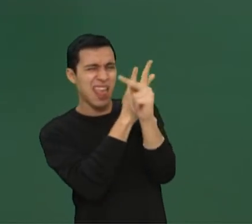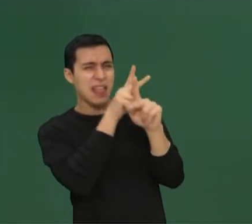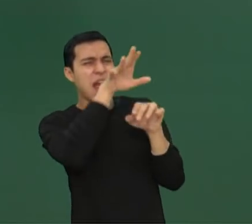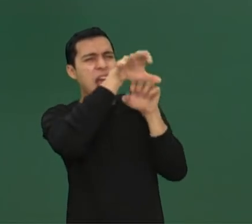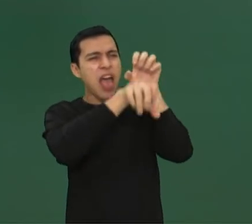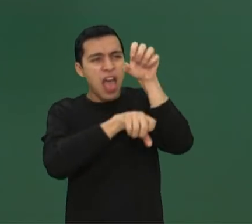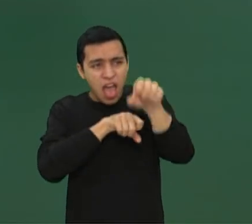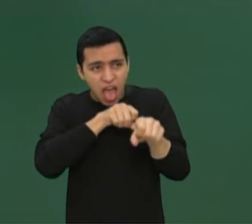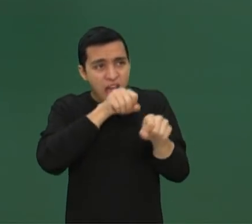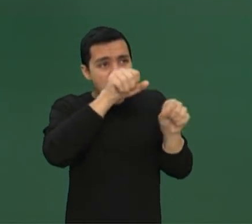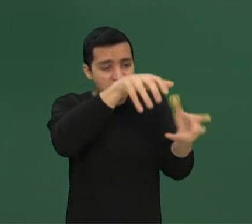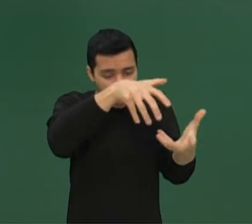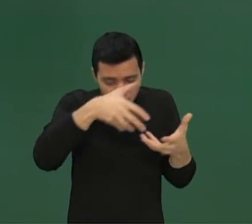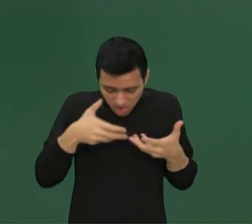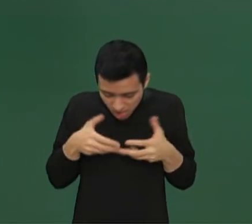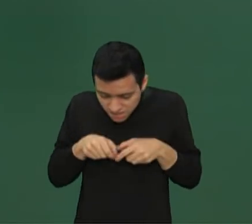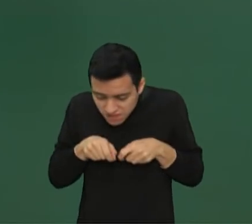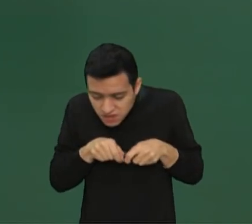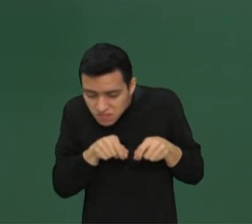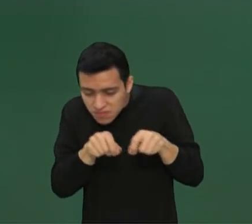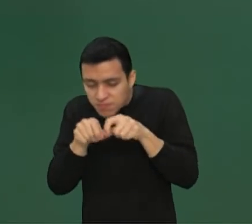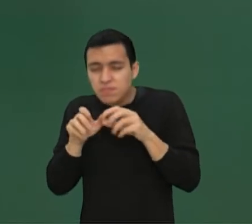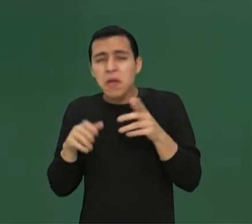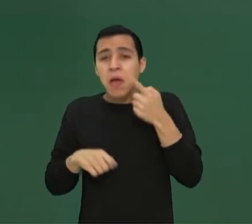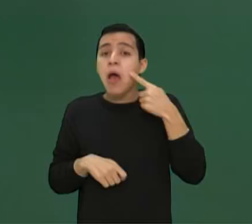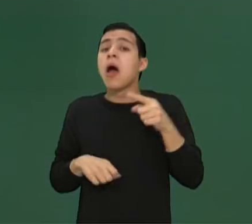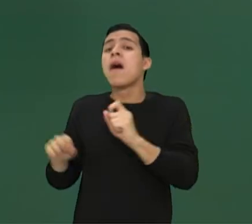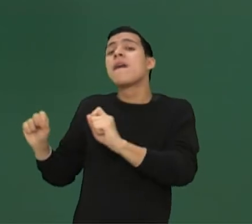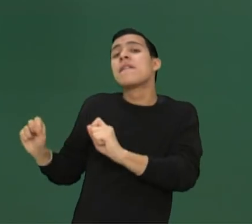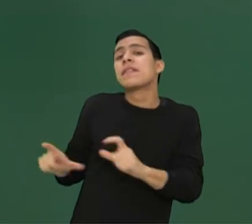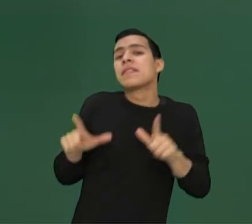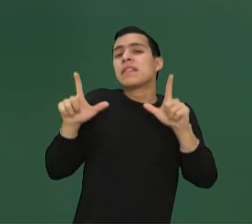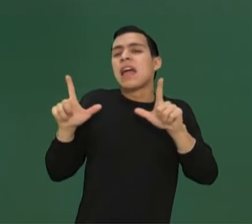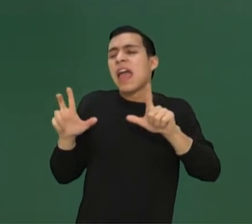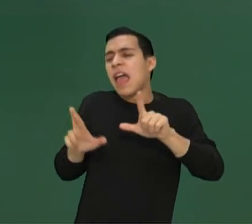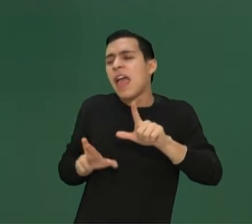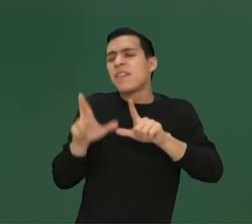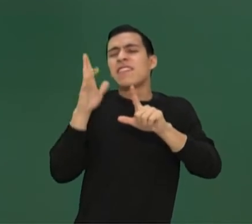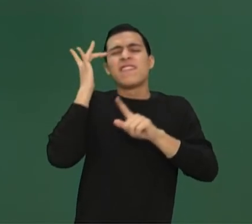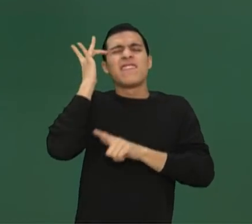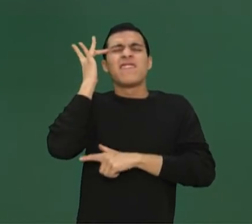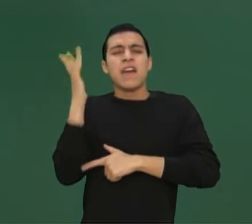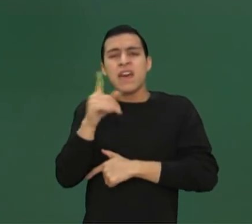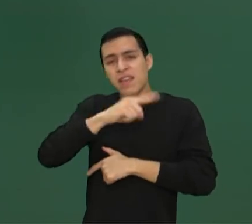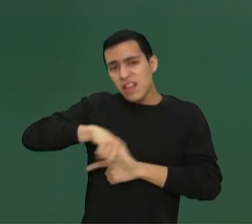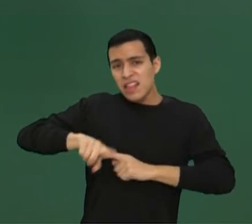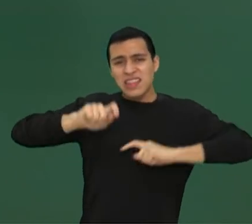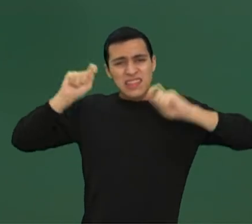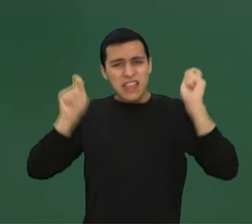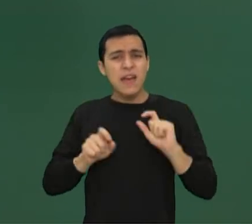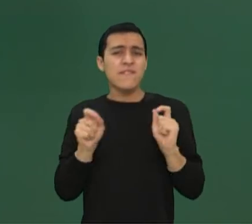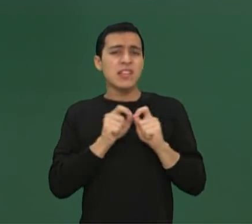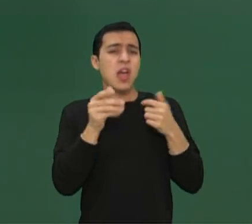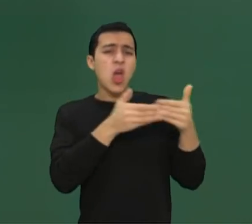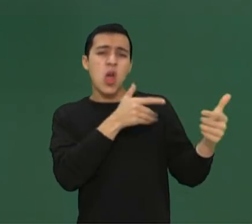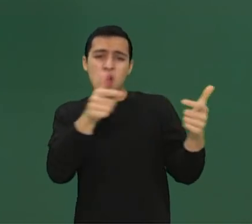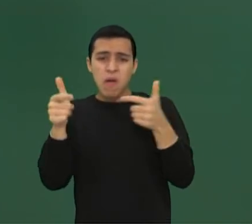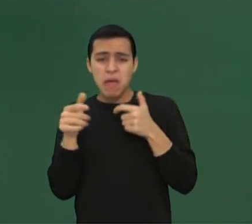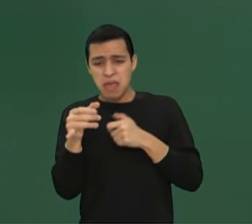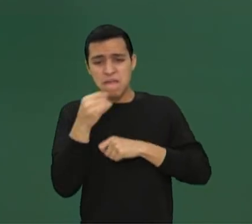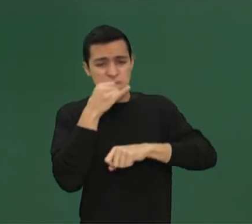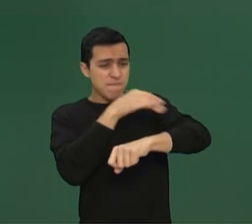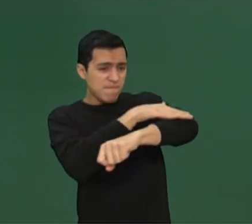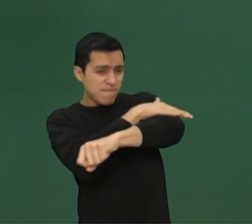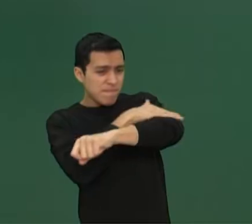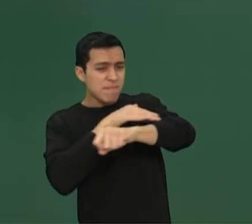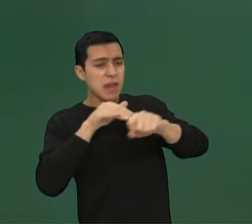Então, eu vou mostrar uma figura agora que é algo assim, uma representação muito fácil do que a gente pode fazer em qualquer lugar. Então, se eu for numa praça, eu